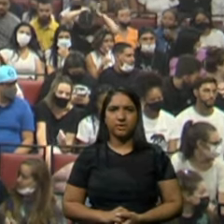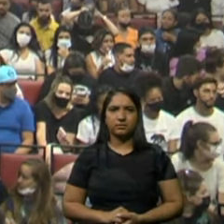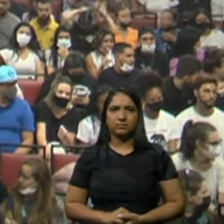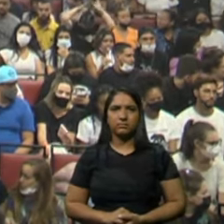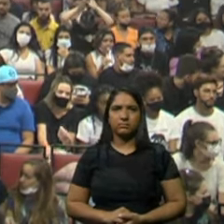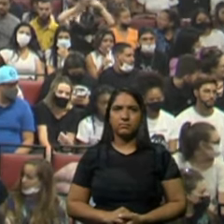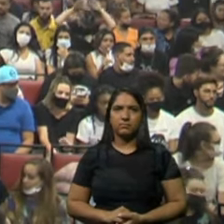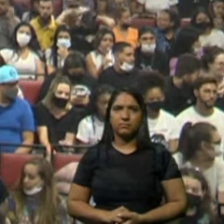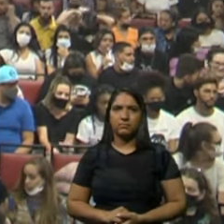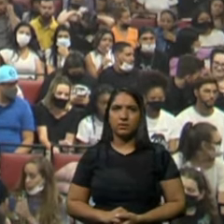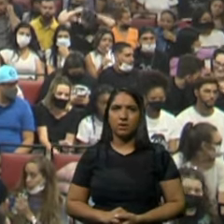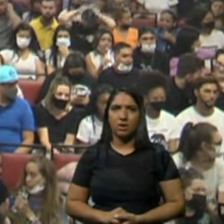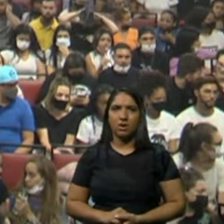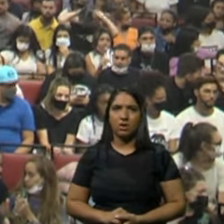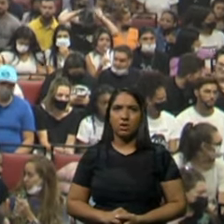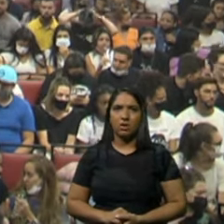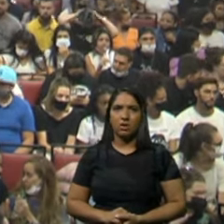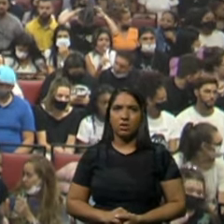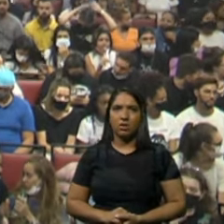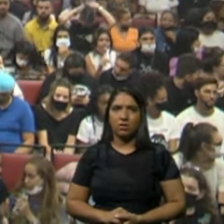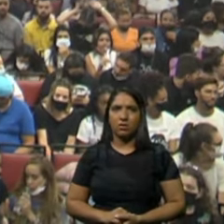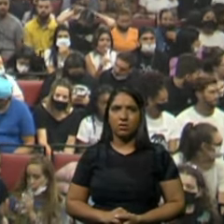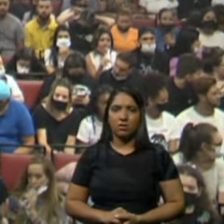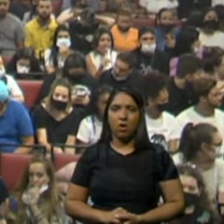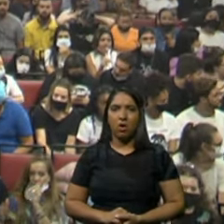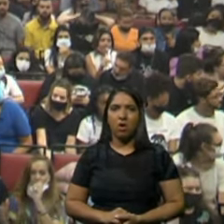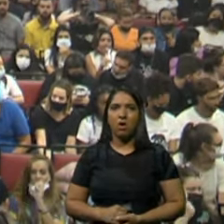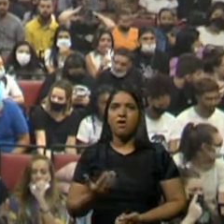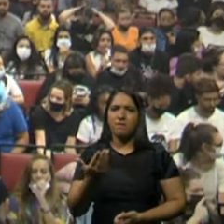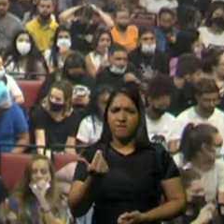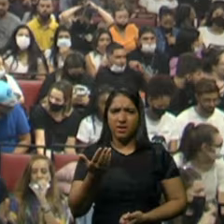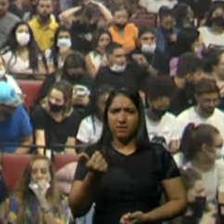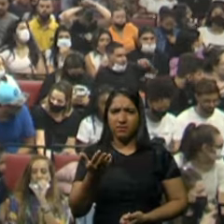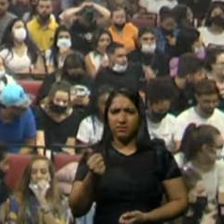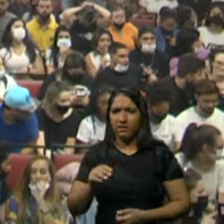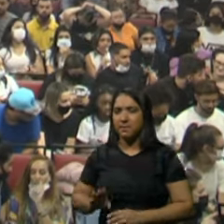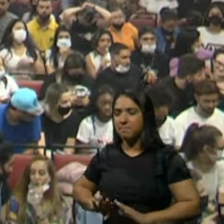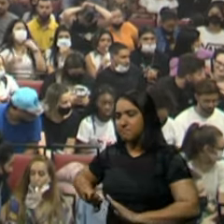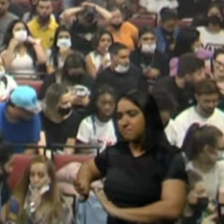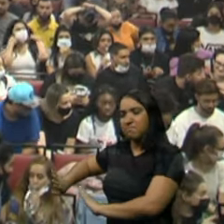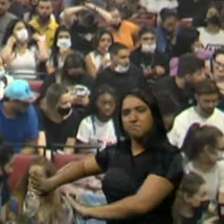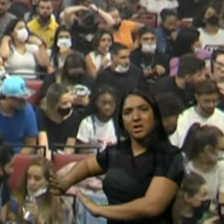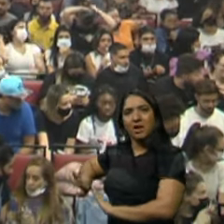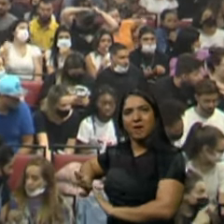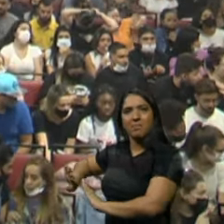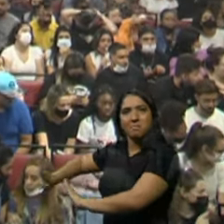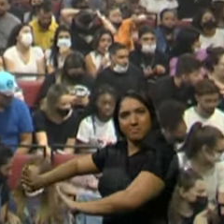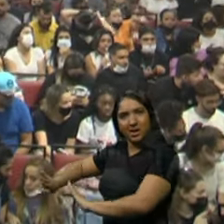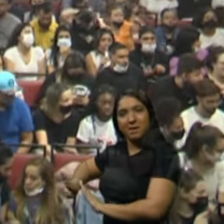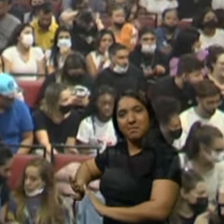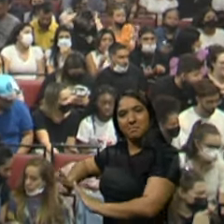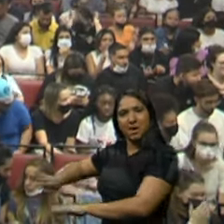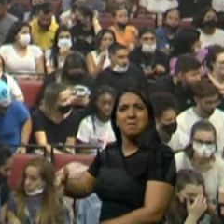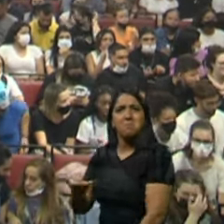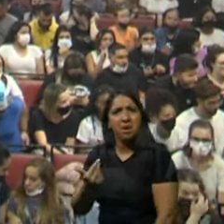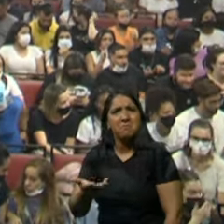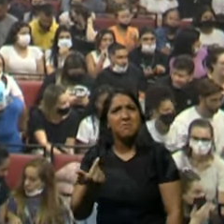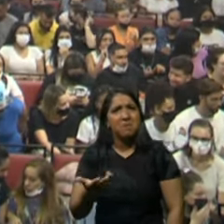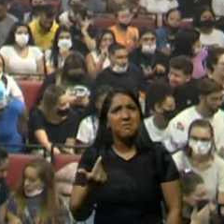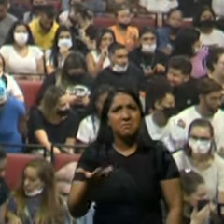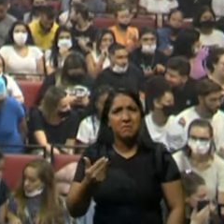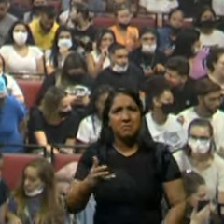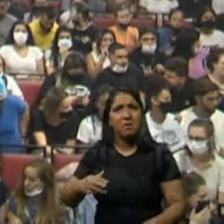e vocês tem que ir bem para lá bem para lá não é aqui é bem para lá bem para lá bora bora bora bora bora